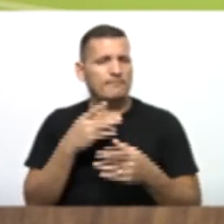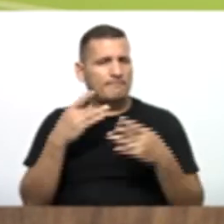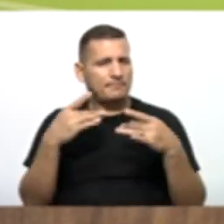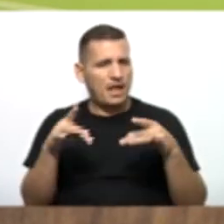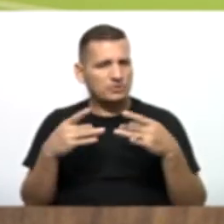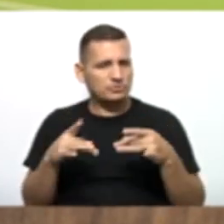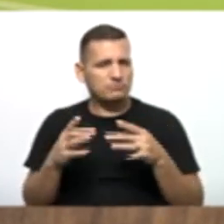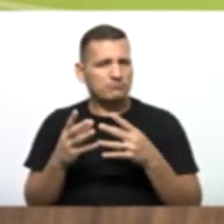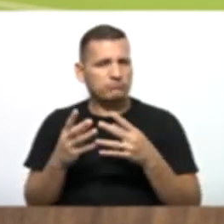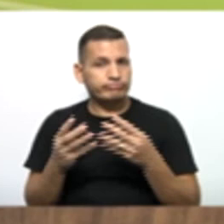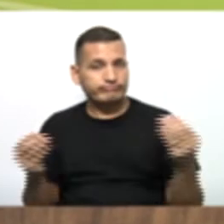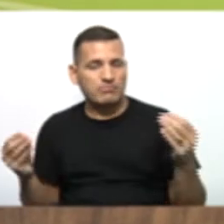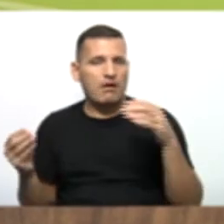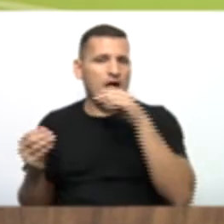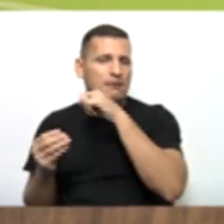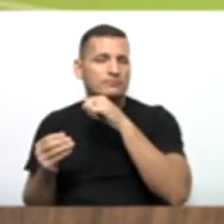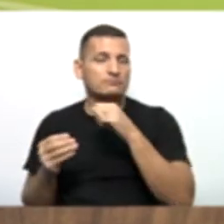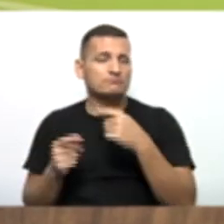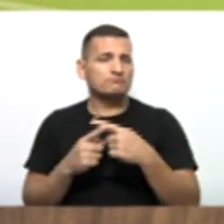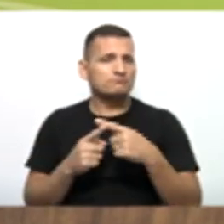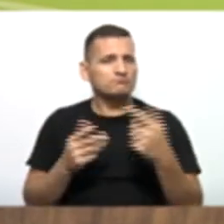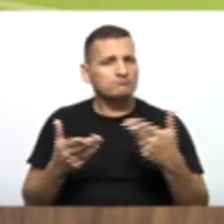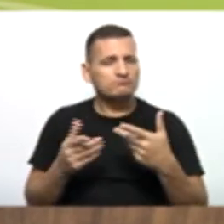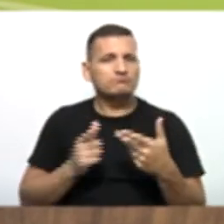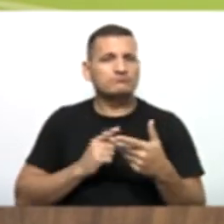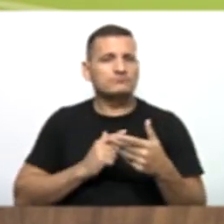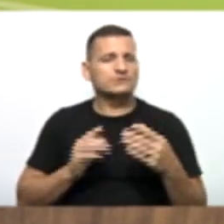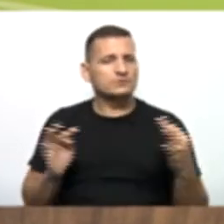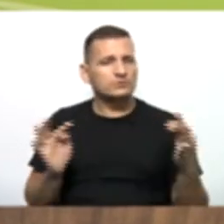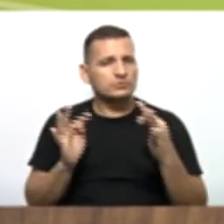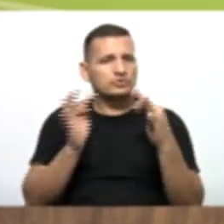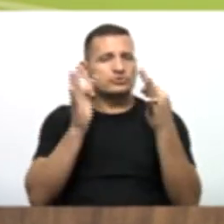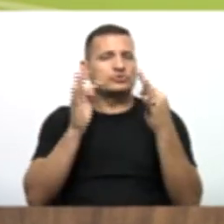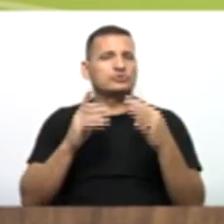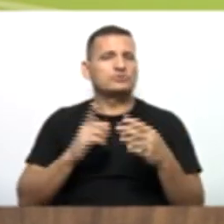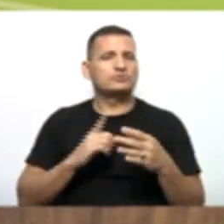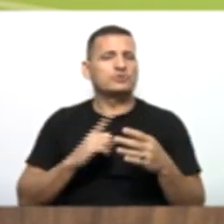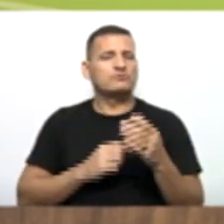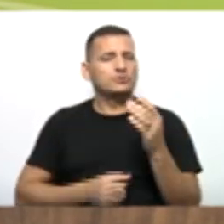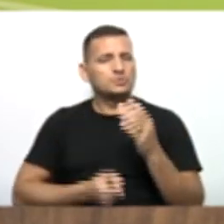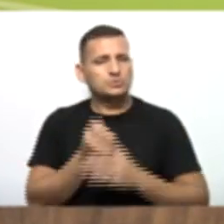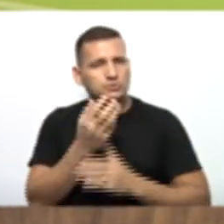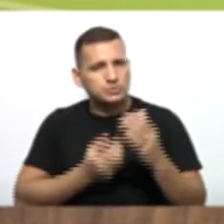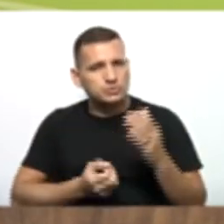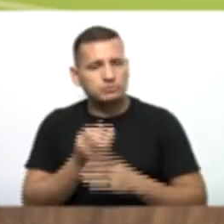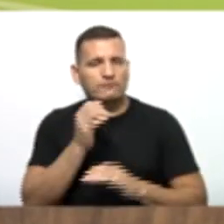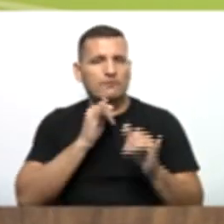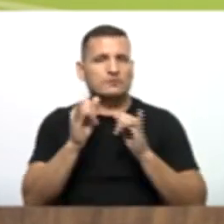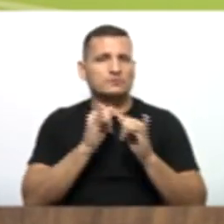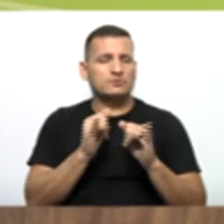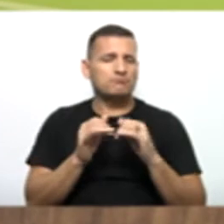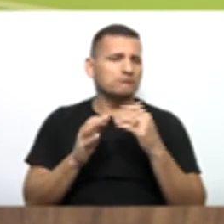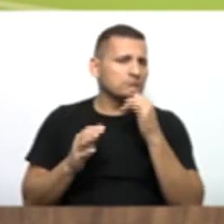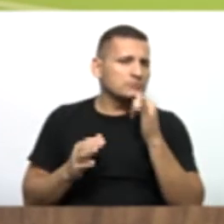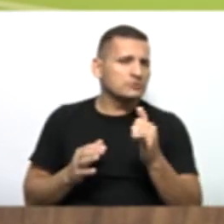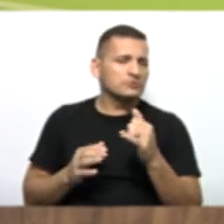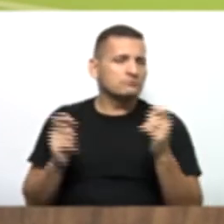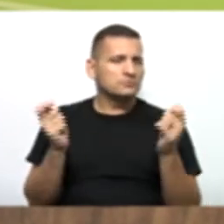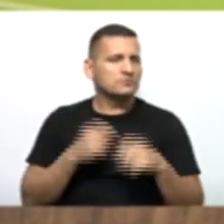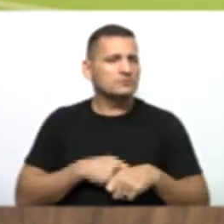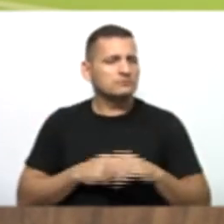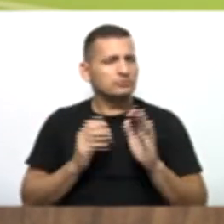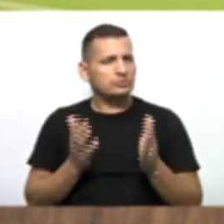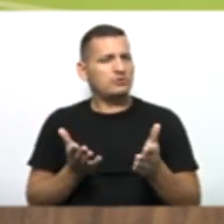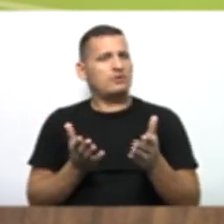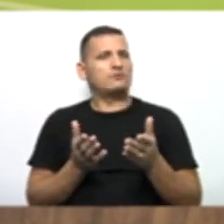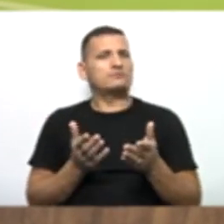né? Já que a gente tem tanta tecnologia, a gente produz muita informação, será que não já era possível, né, que a gente